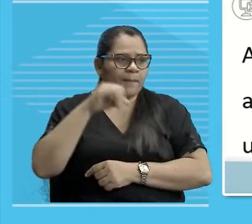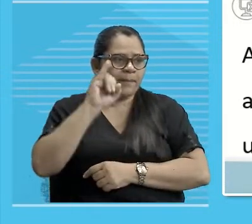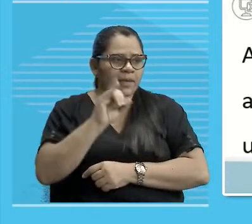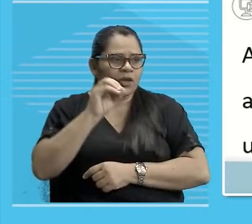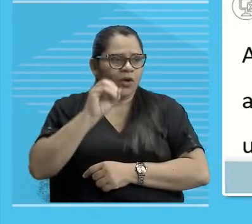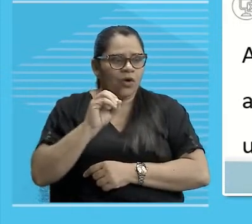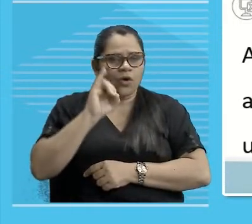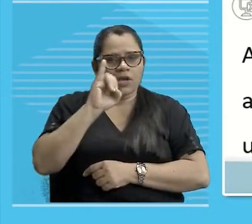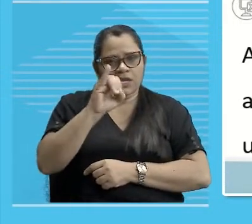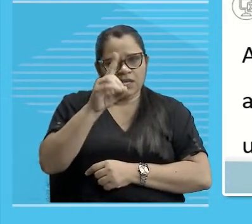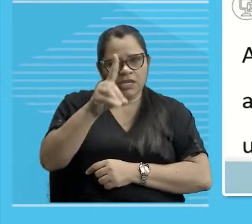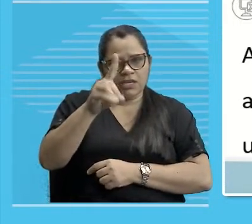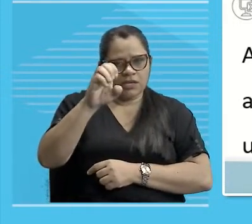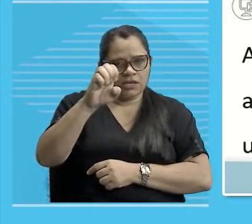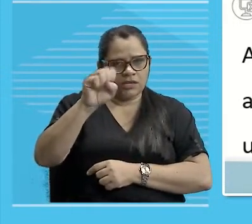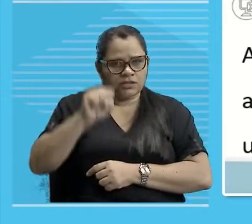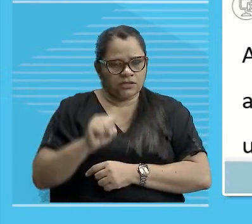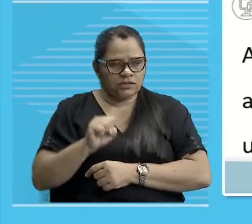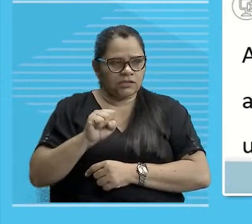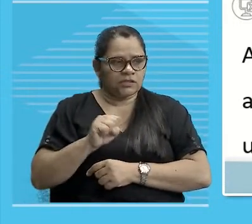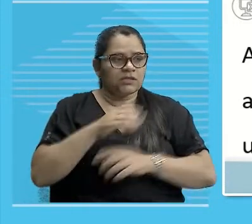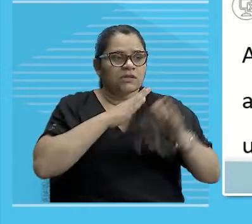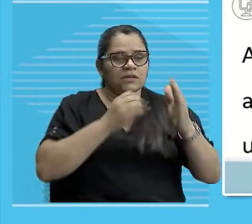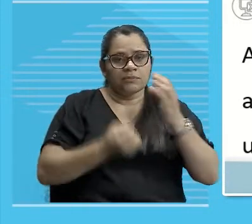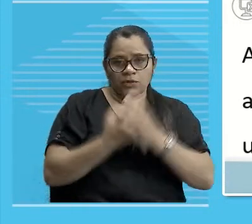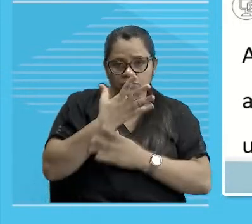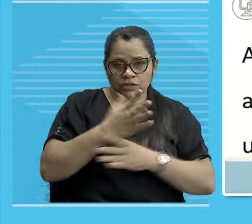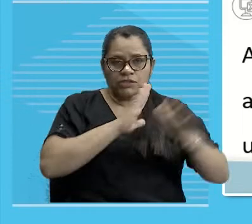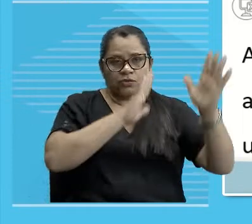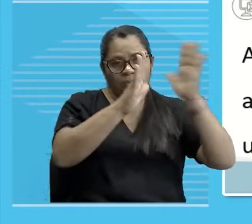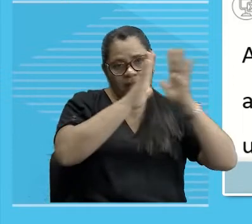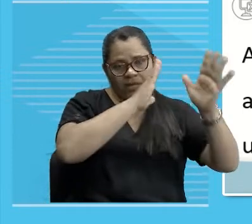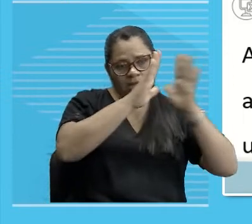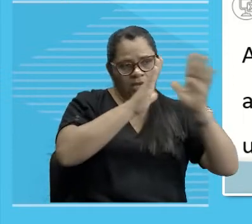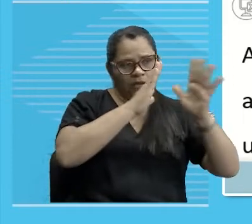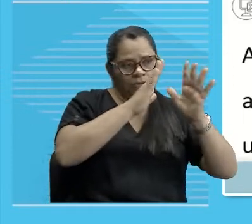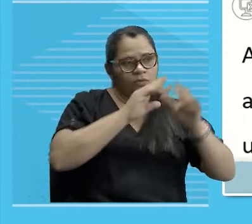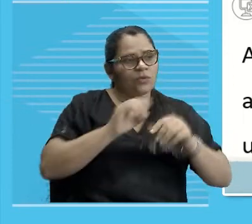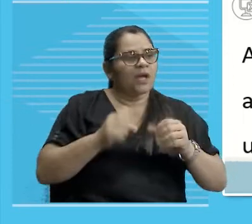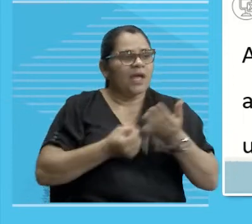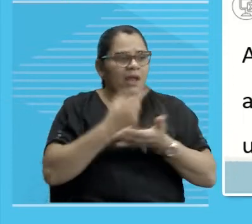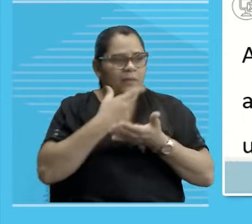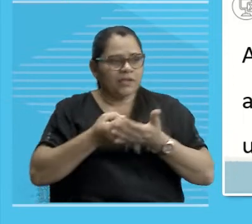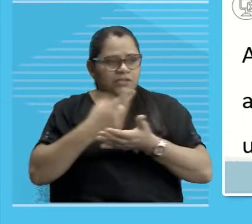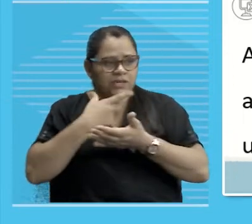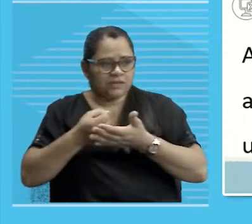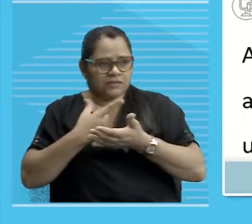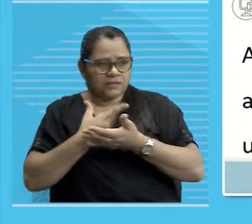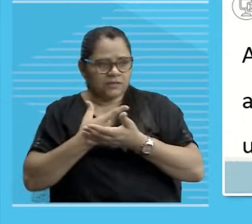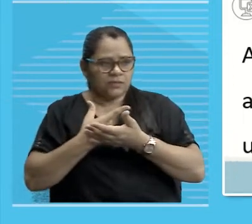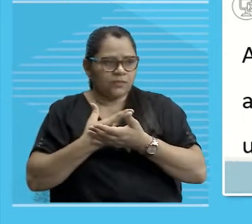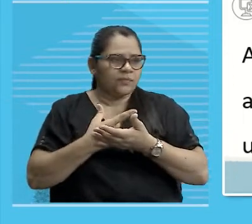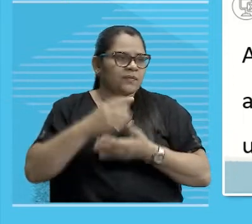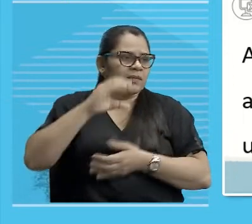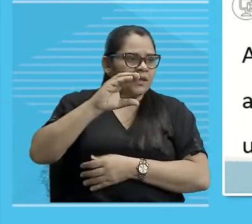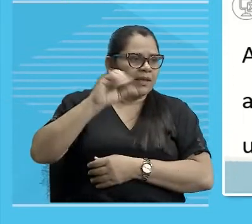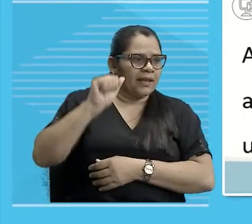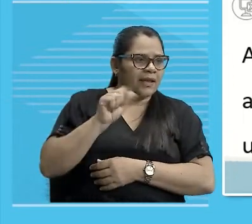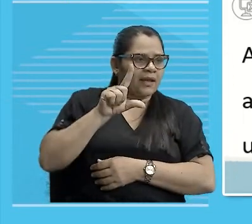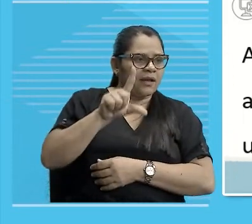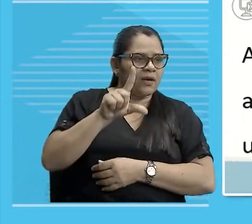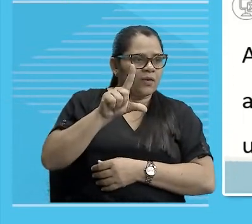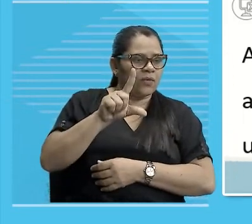o caldo de láudano, né? Misturado lá com álcool